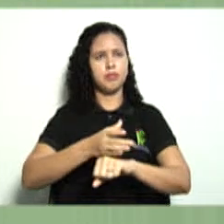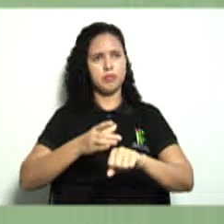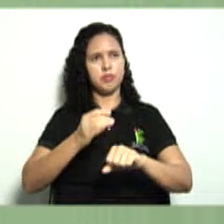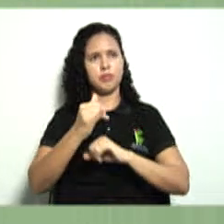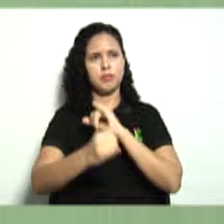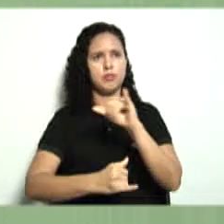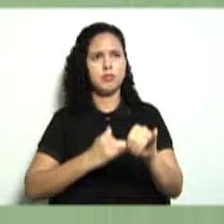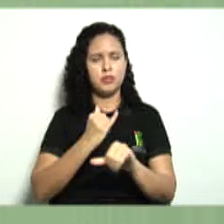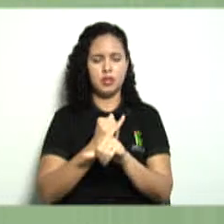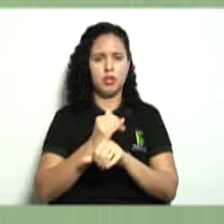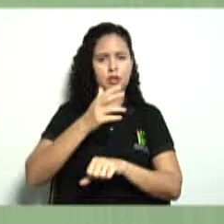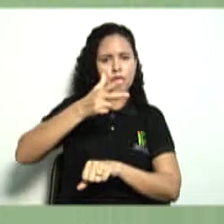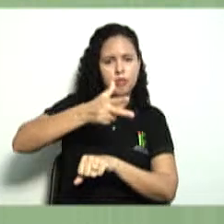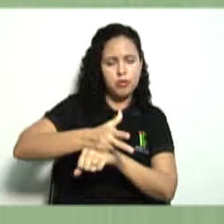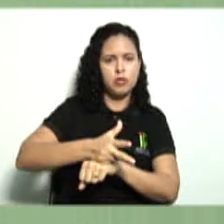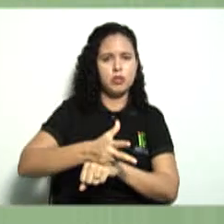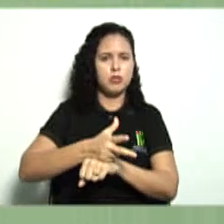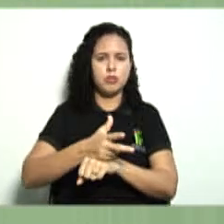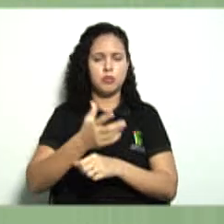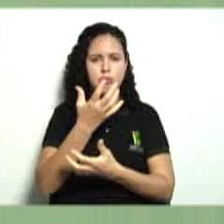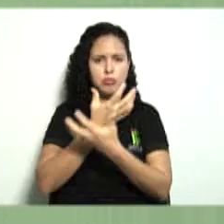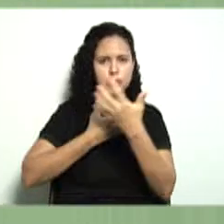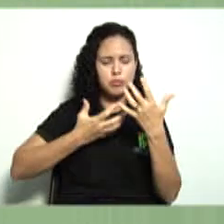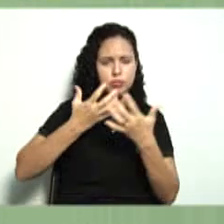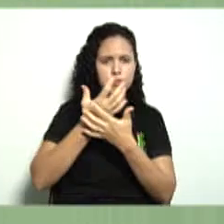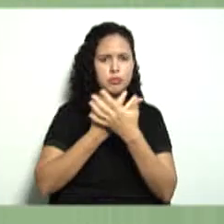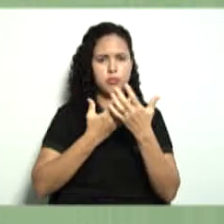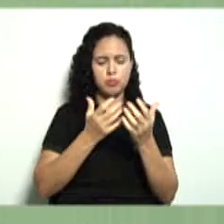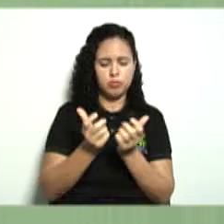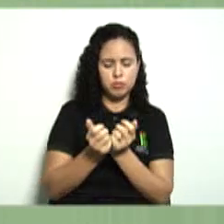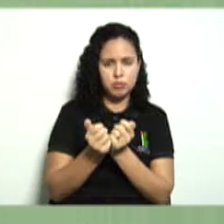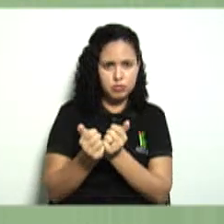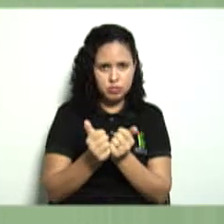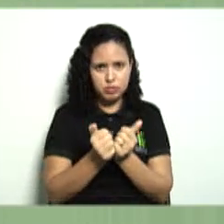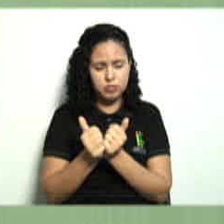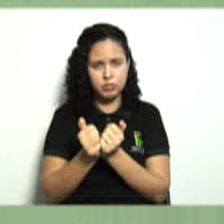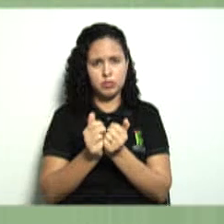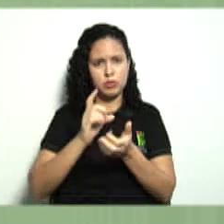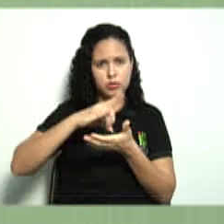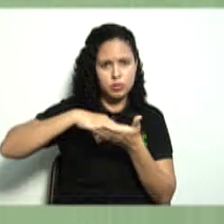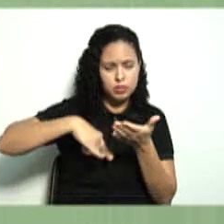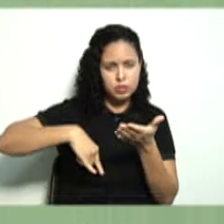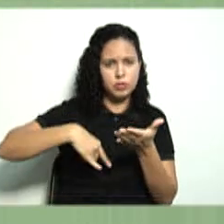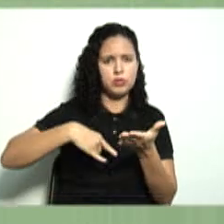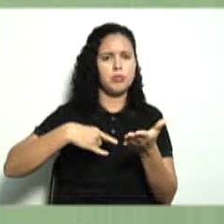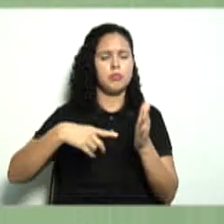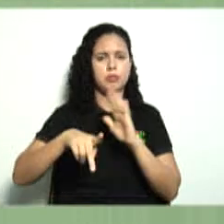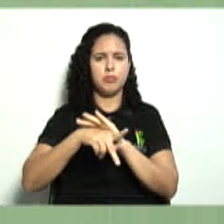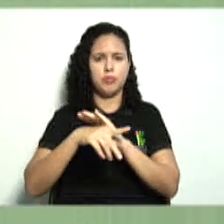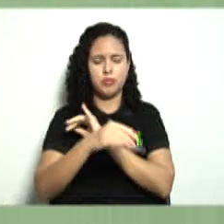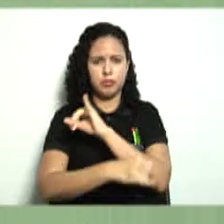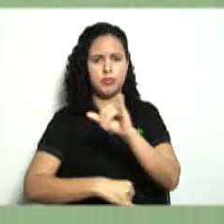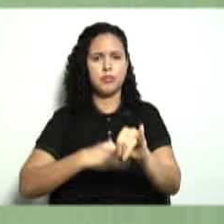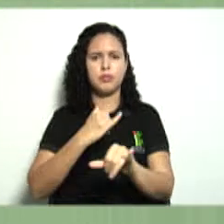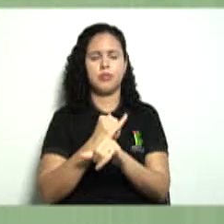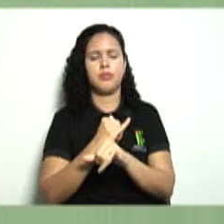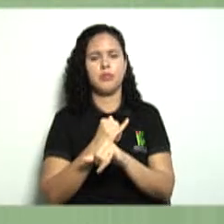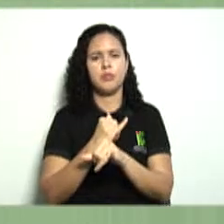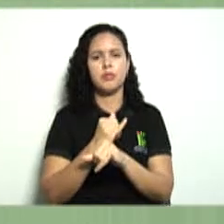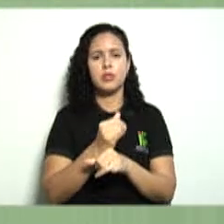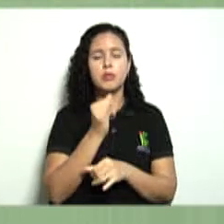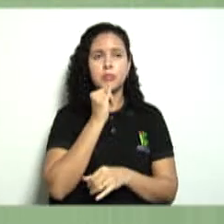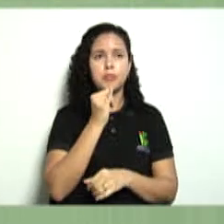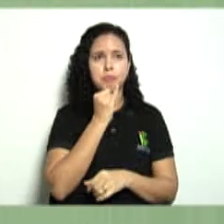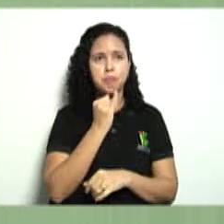escutar música, jogue e interage com documentos virtuais da internet. Aqui são alguns exemplos